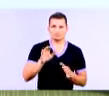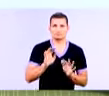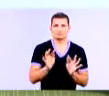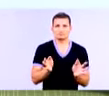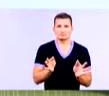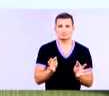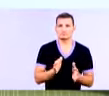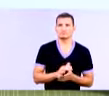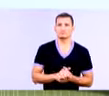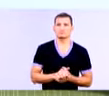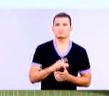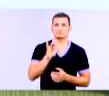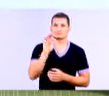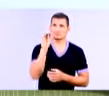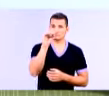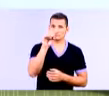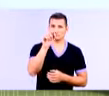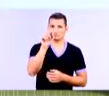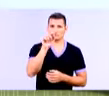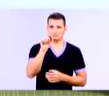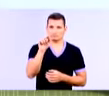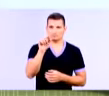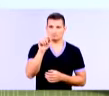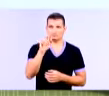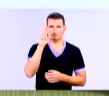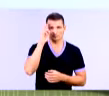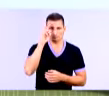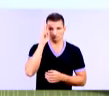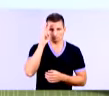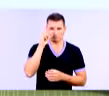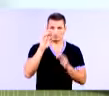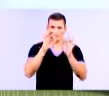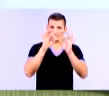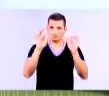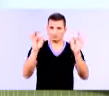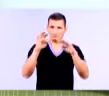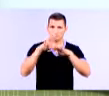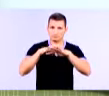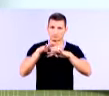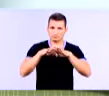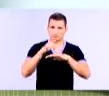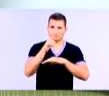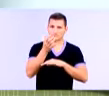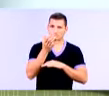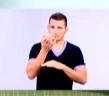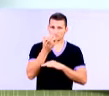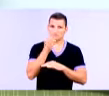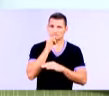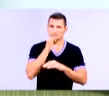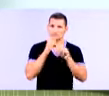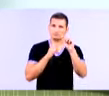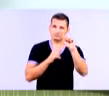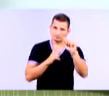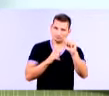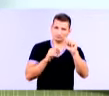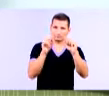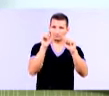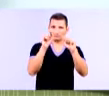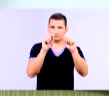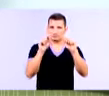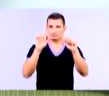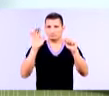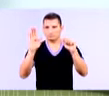assim, só colocar o igual, né? Lembre que numa expressão lógica, se você quiser falar que uma variável A é igual a uma variável